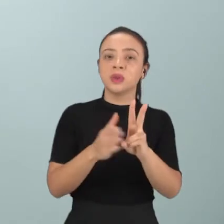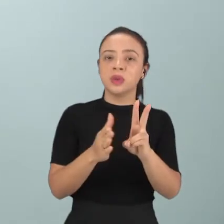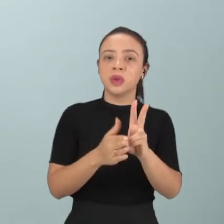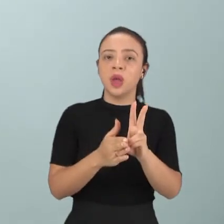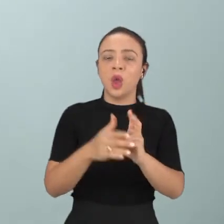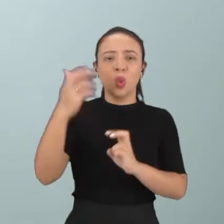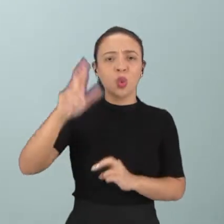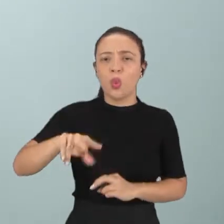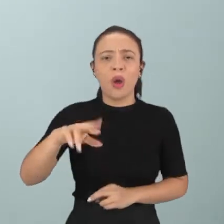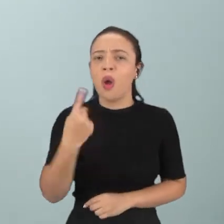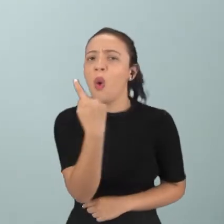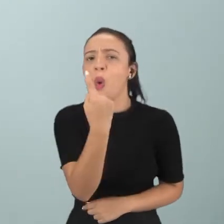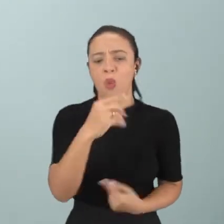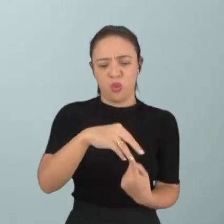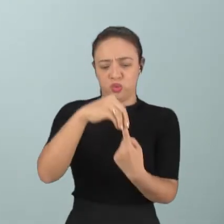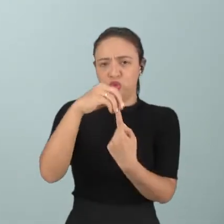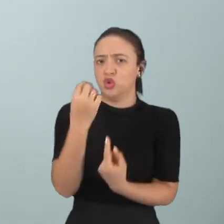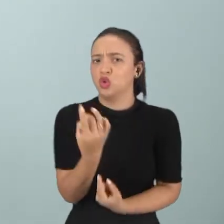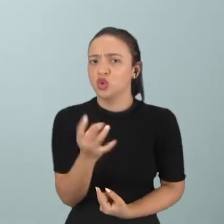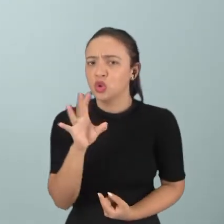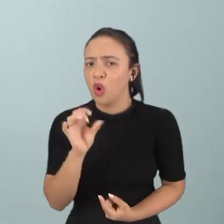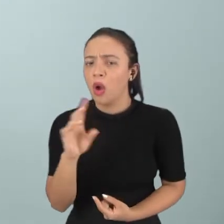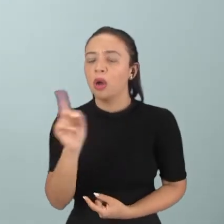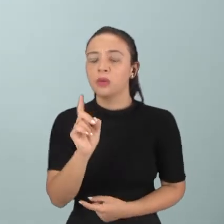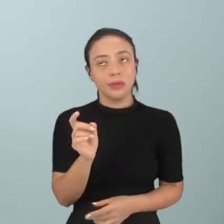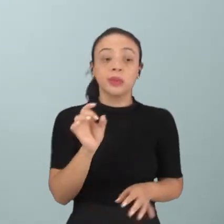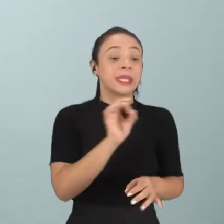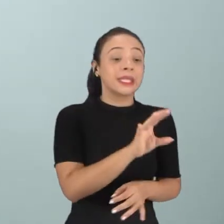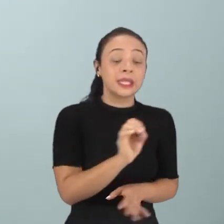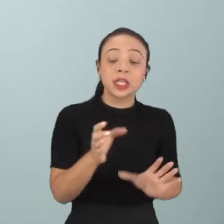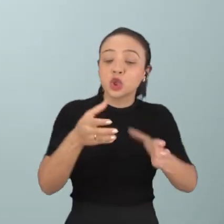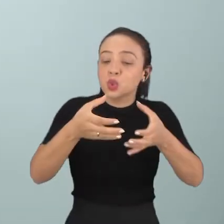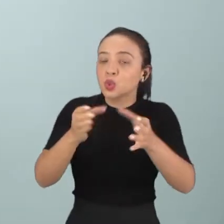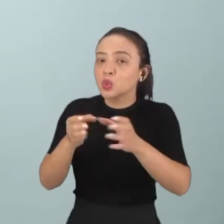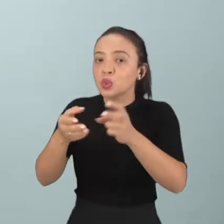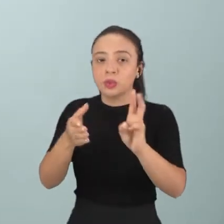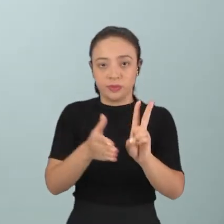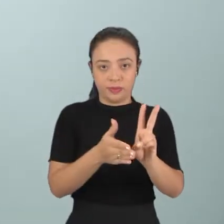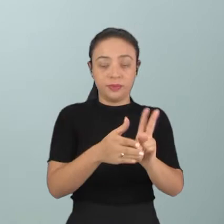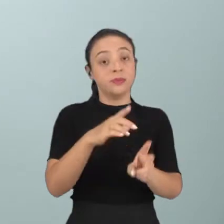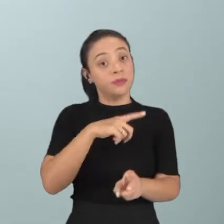é única, tá? Para cada grupo indígena, eu tenho